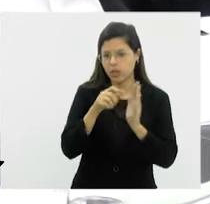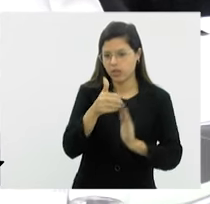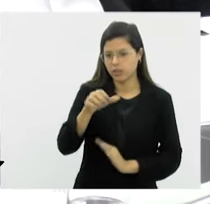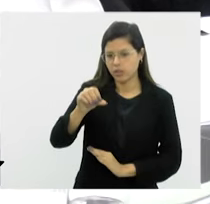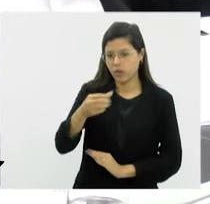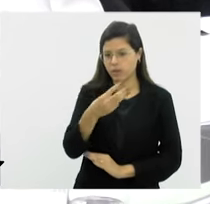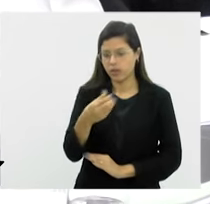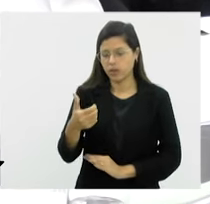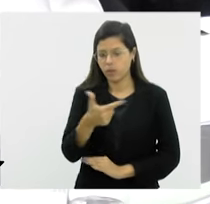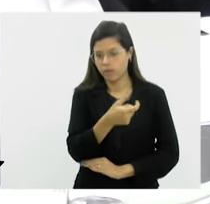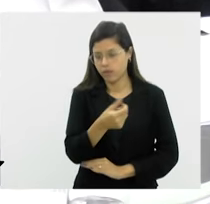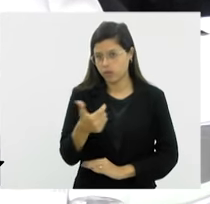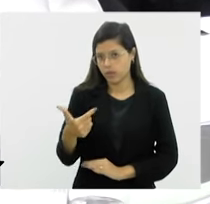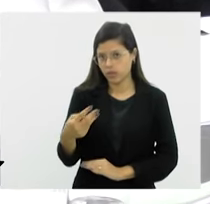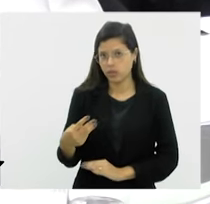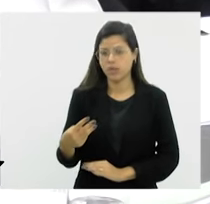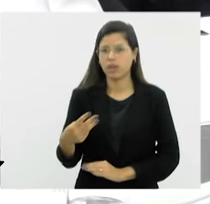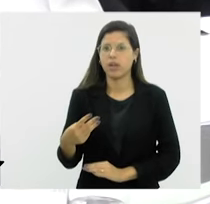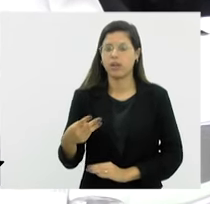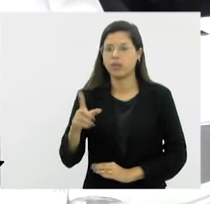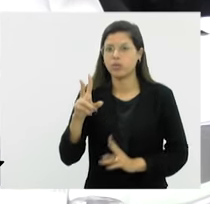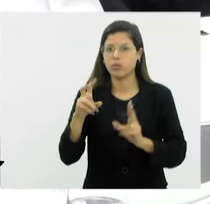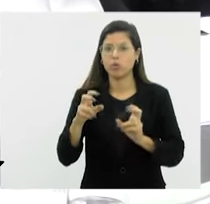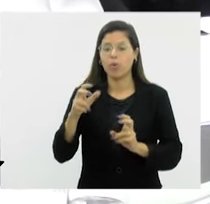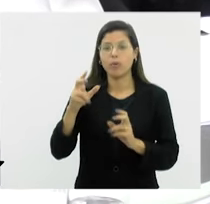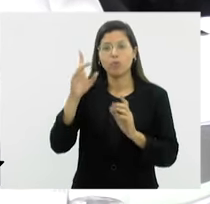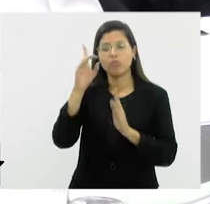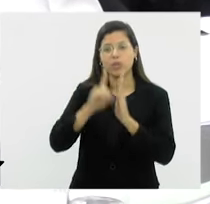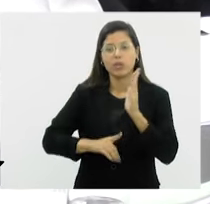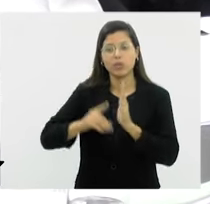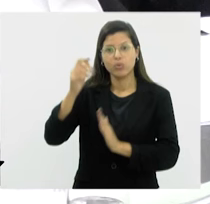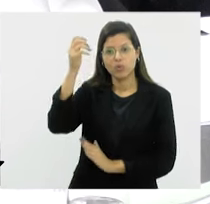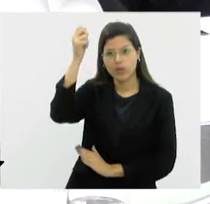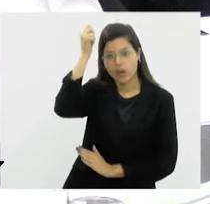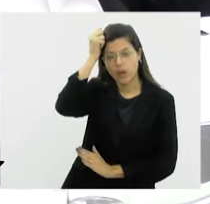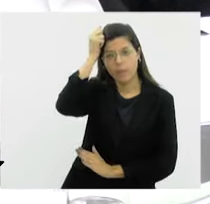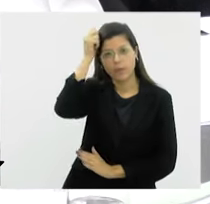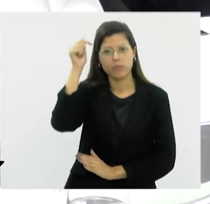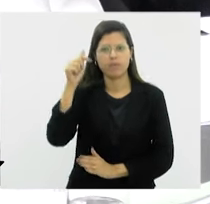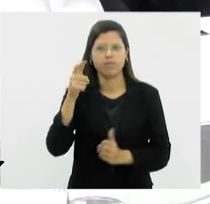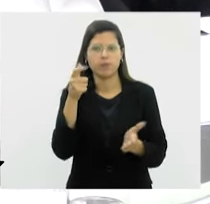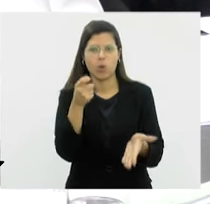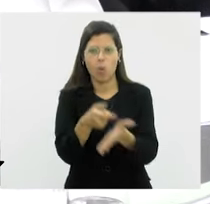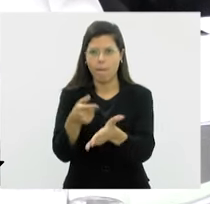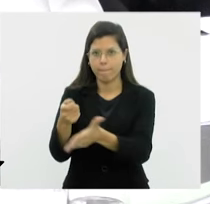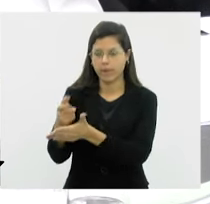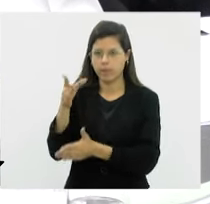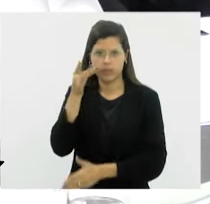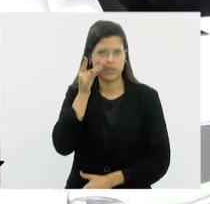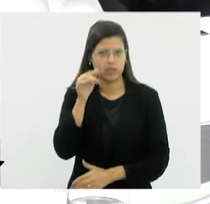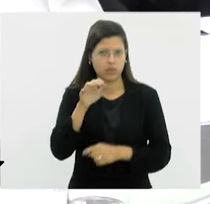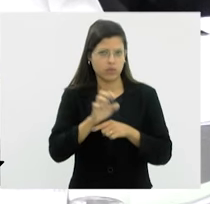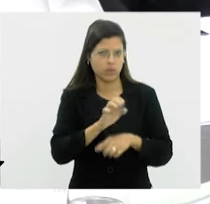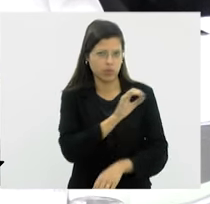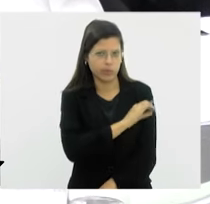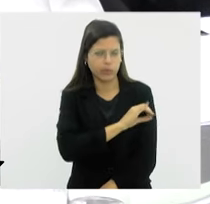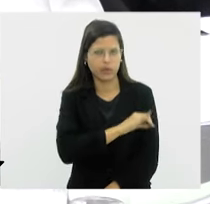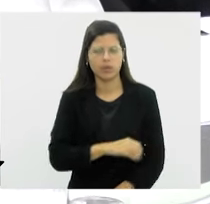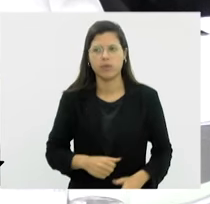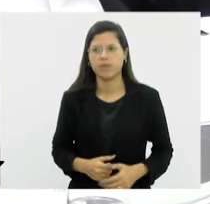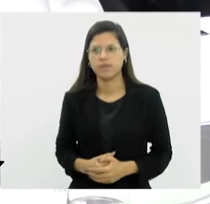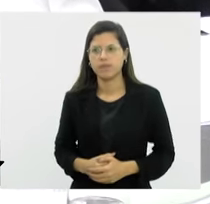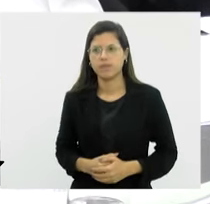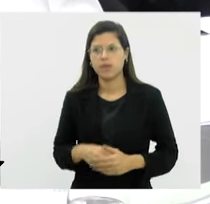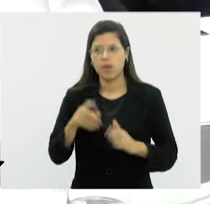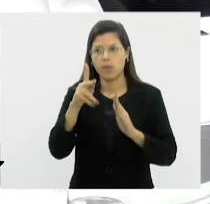Cláudio Ribeiro, que dispõe sobre o direito de arrependimento em relação a compras presenciais no âmbito do Estado do Rio de Janeiro.